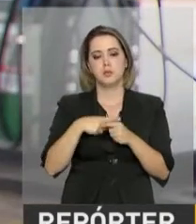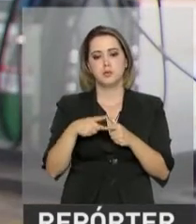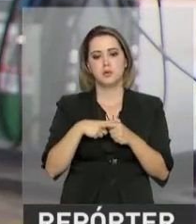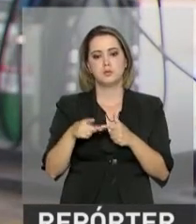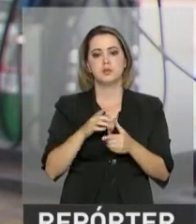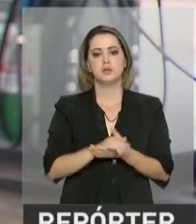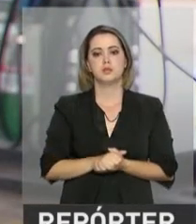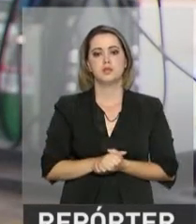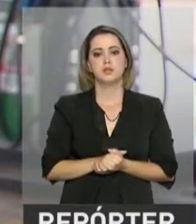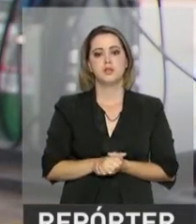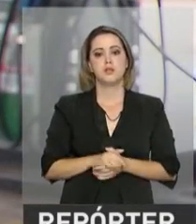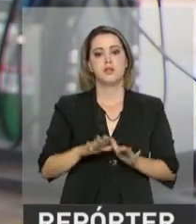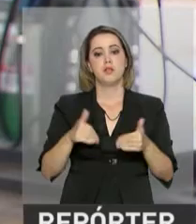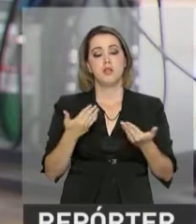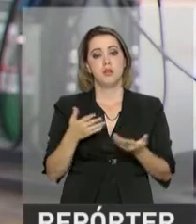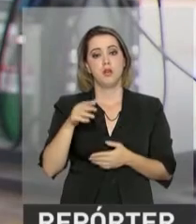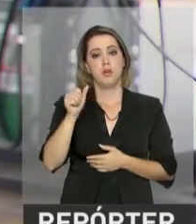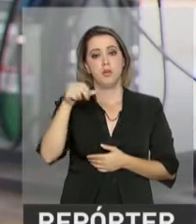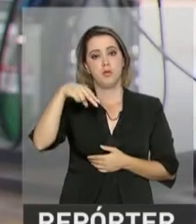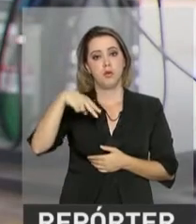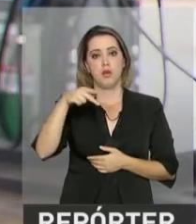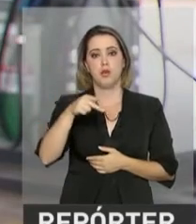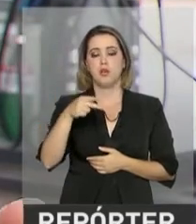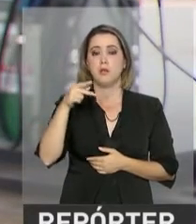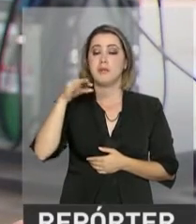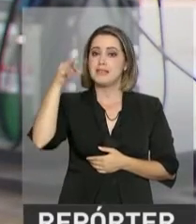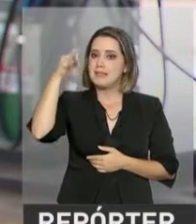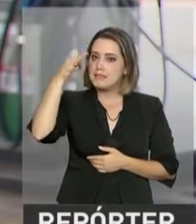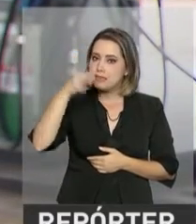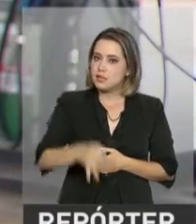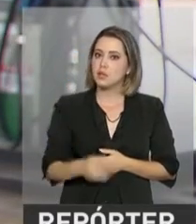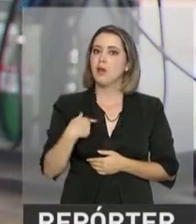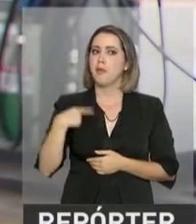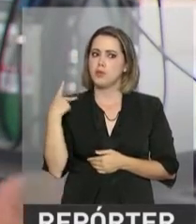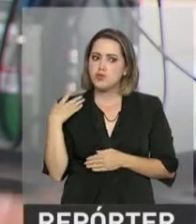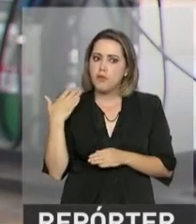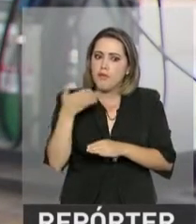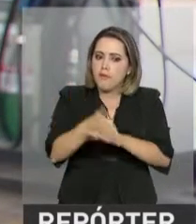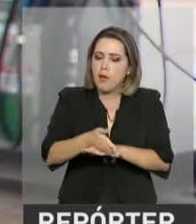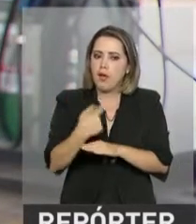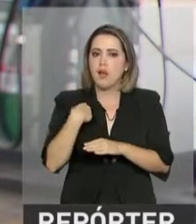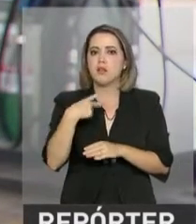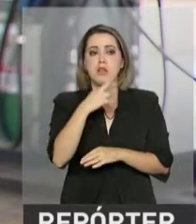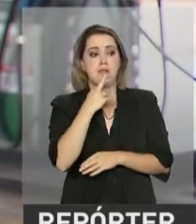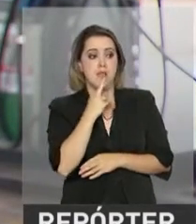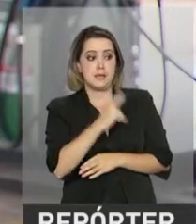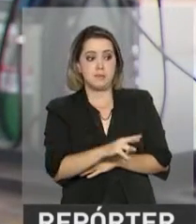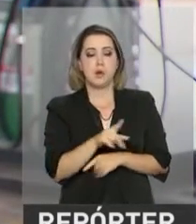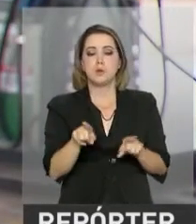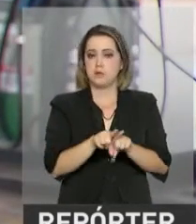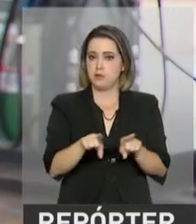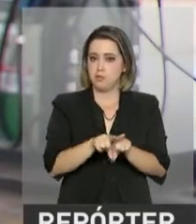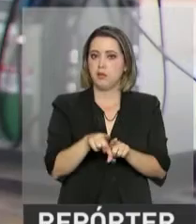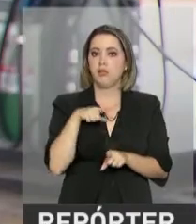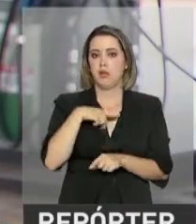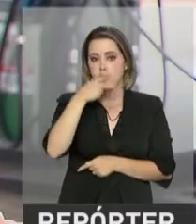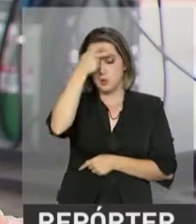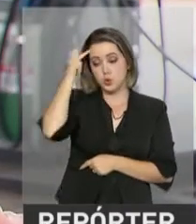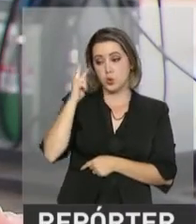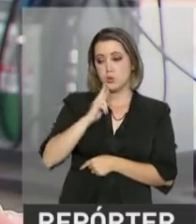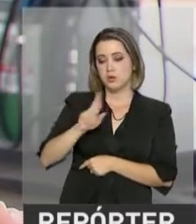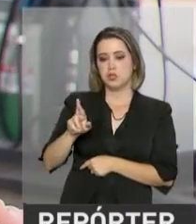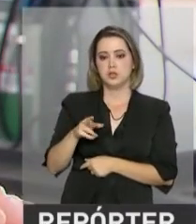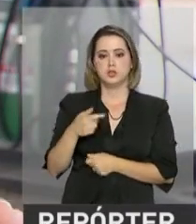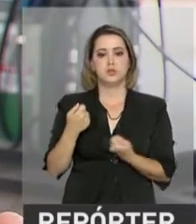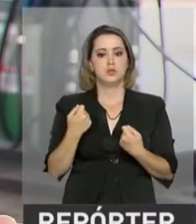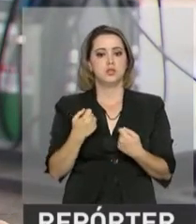combustível e mp certamente ela irá atendê-lo e ela vai dar resposta inclusive a ele e no pici